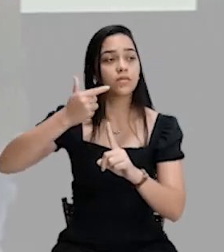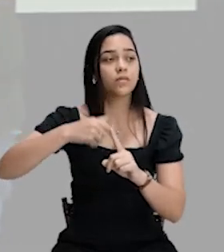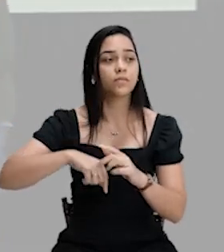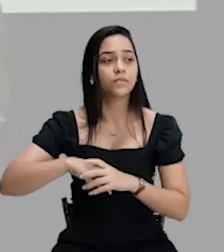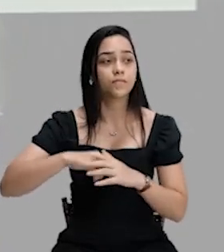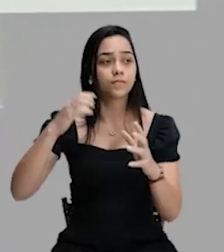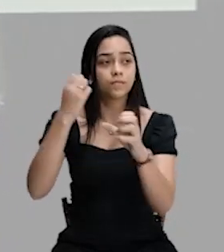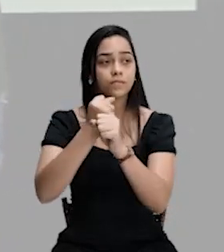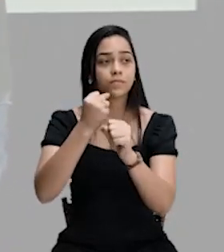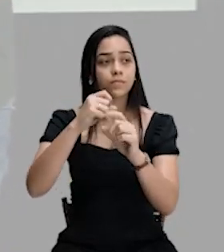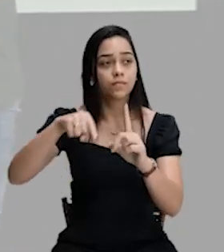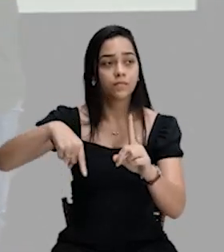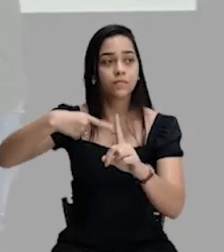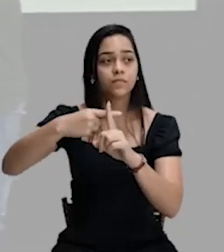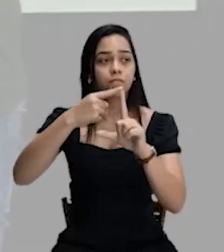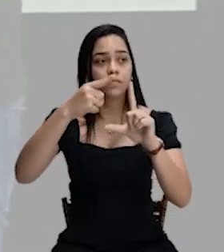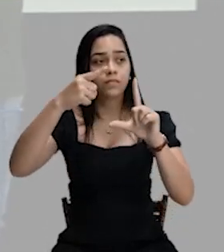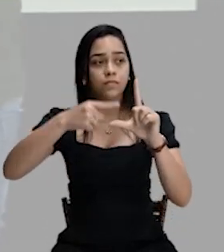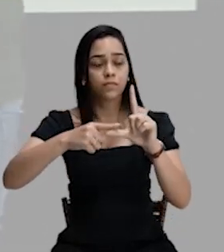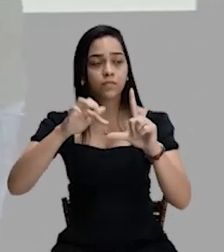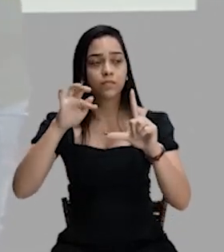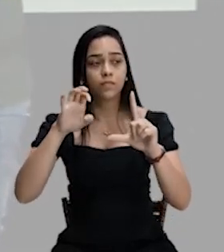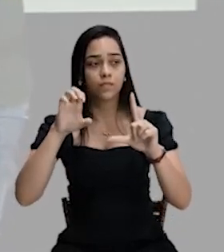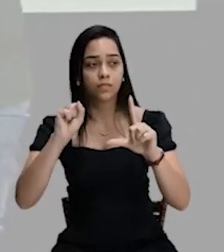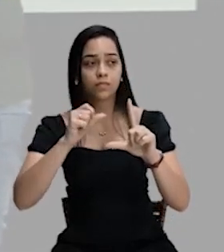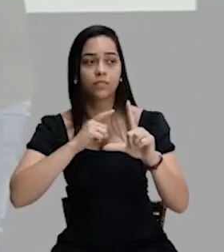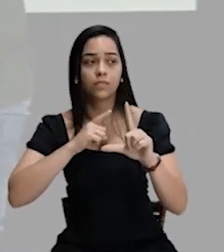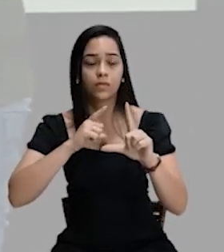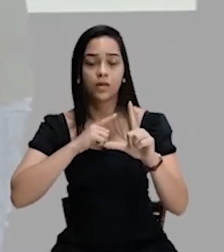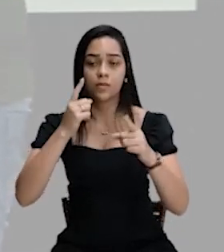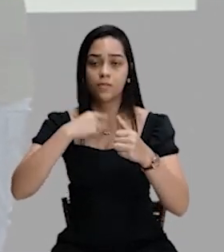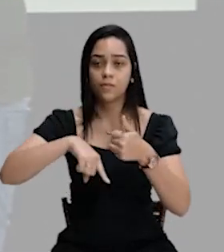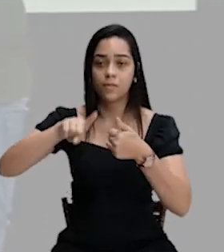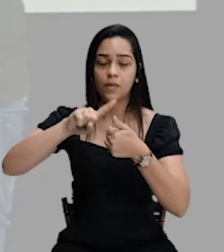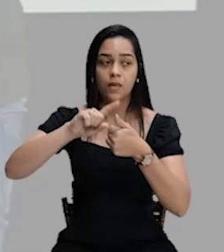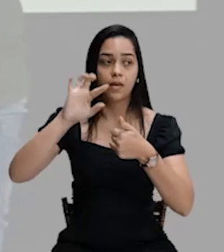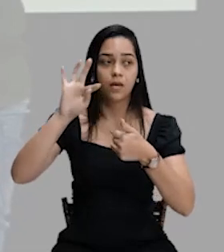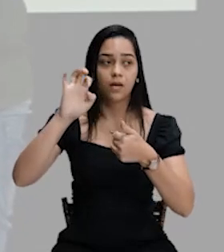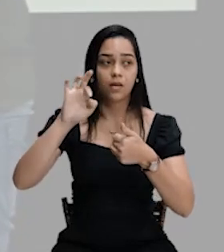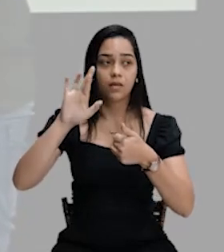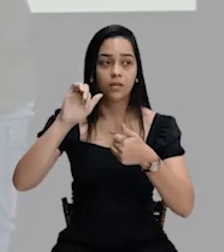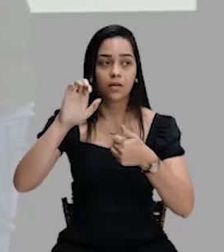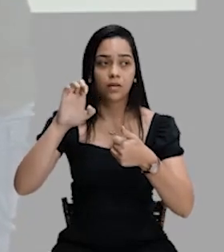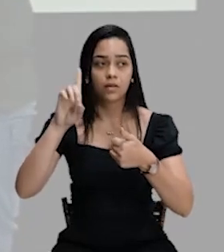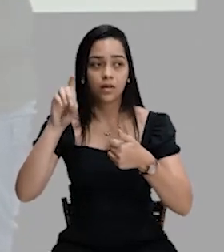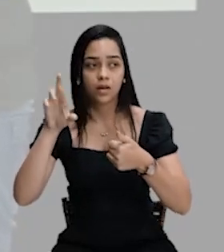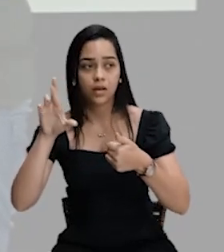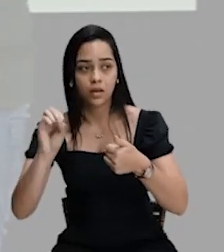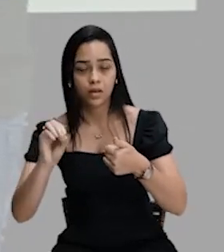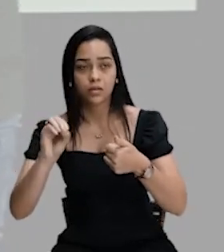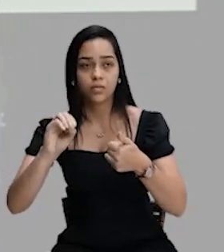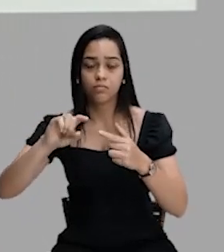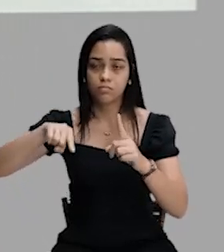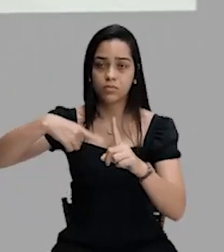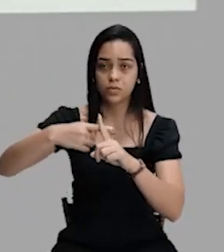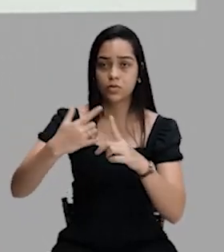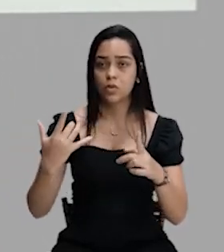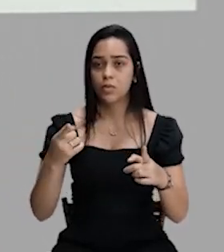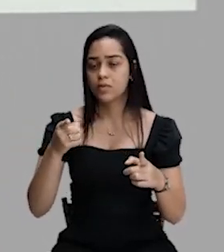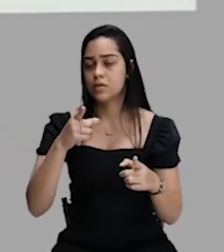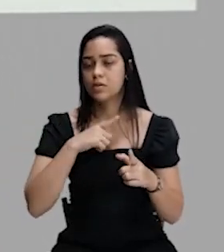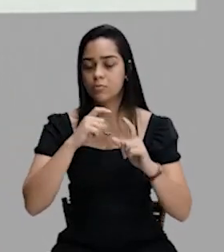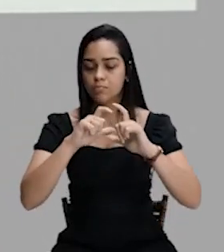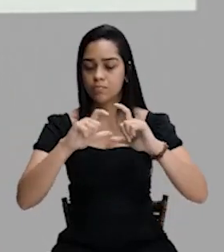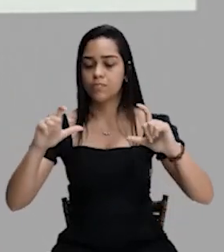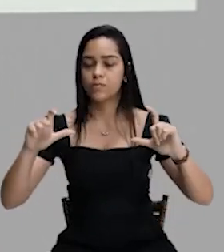Calcule a soma dos ângulos das faces de um tetraedro é assuma né como você tem